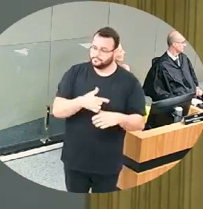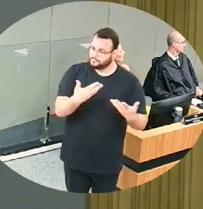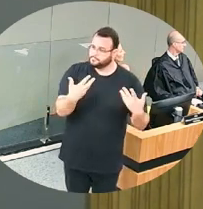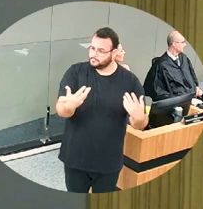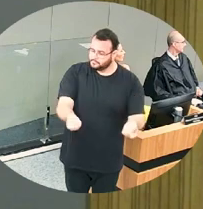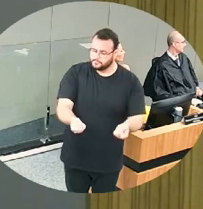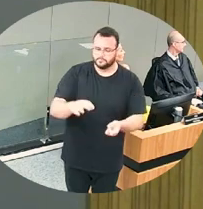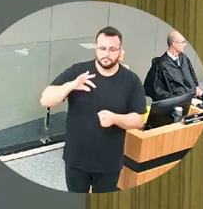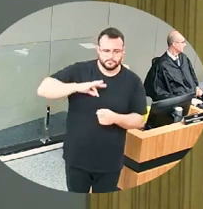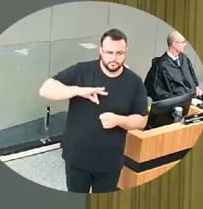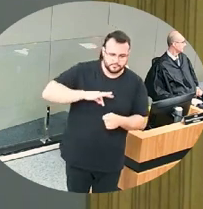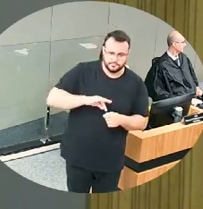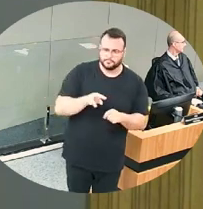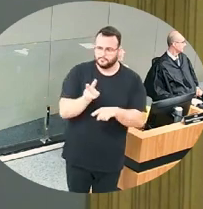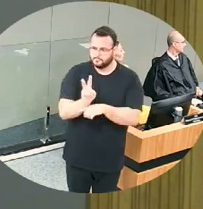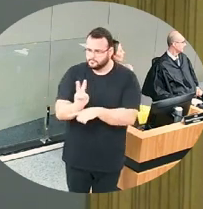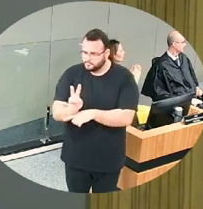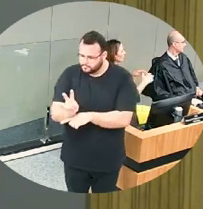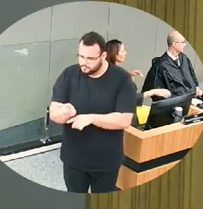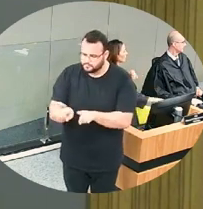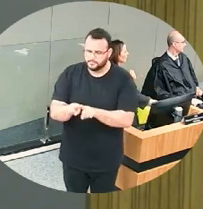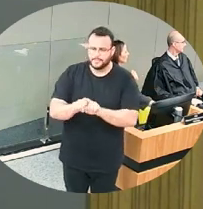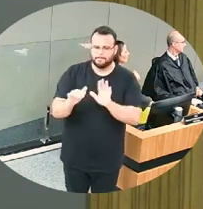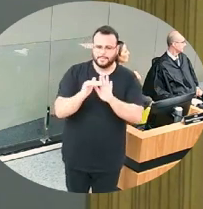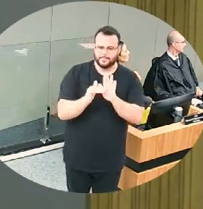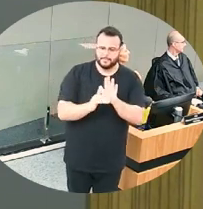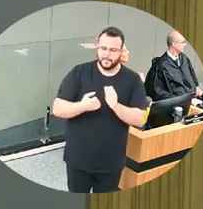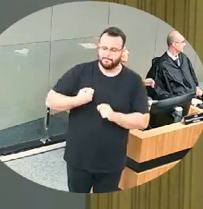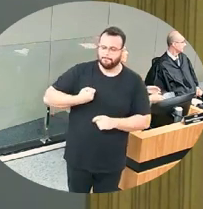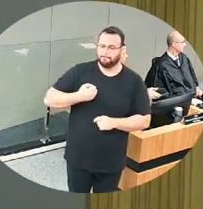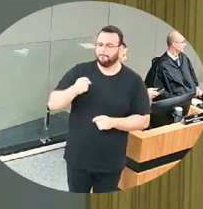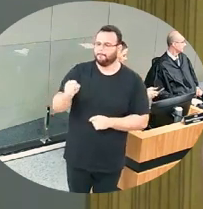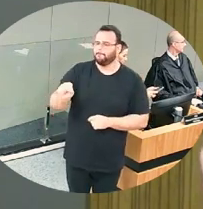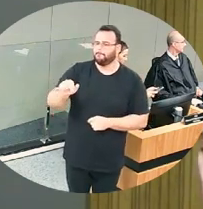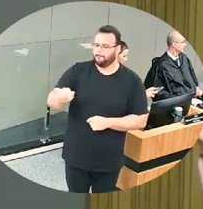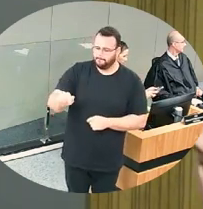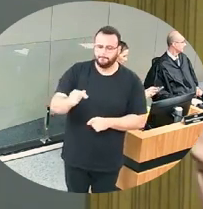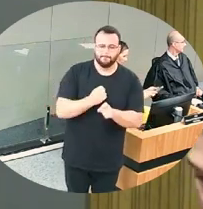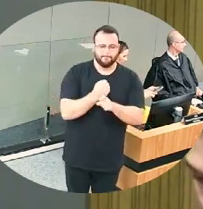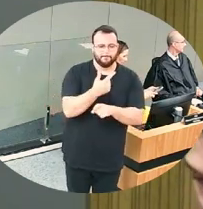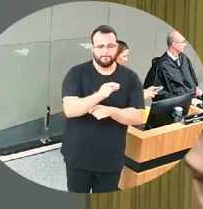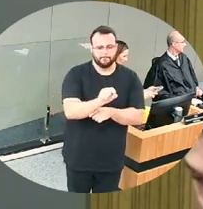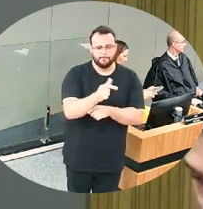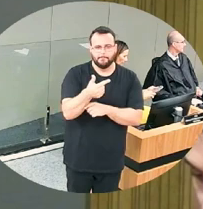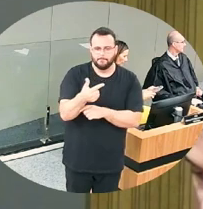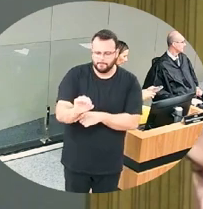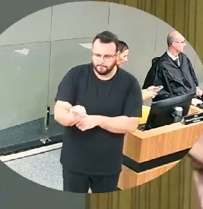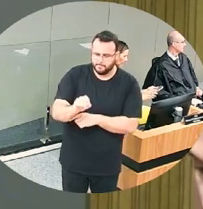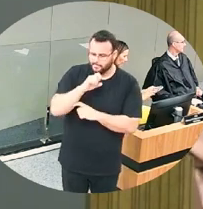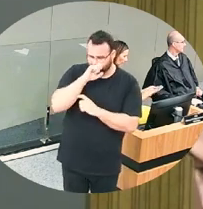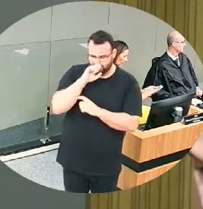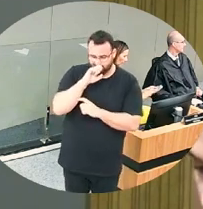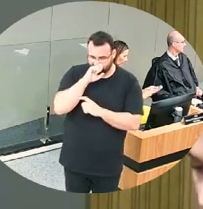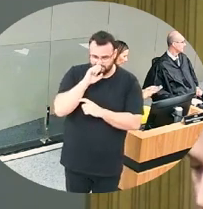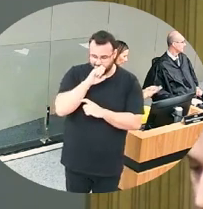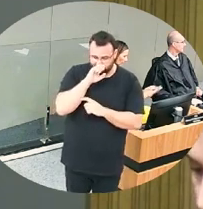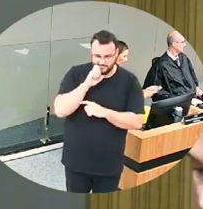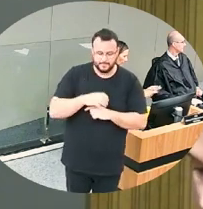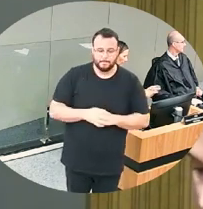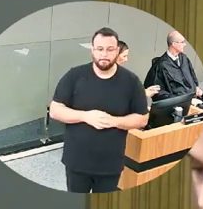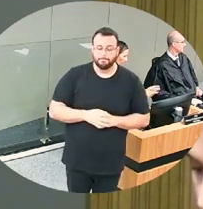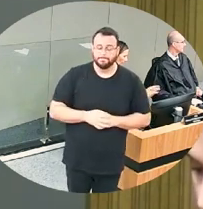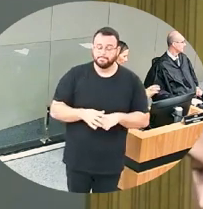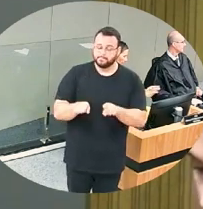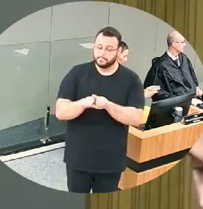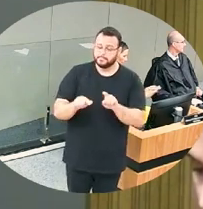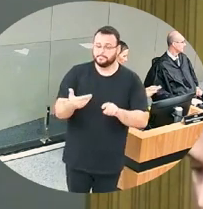dados de bens e rendas na forma da instrução normativa número 87/2020 do Tribunal de Contas da união e